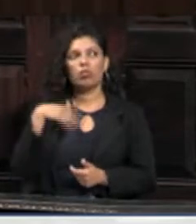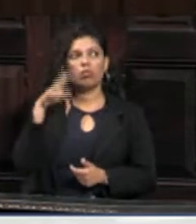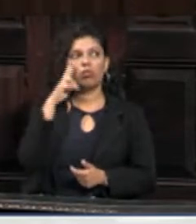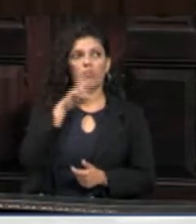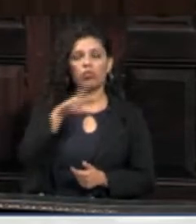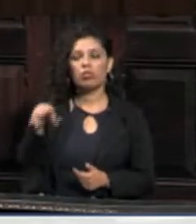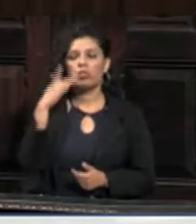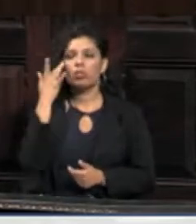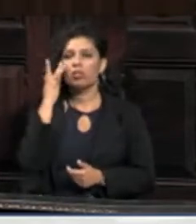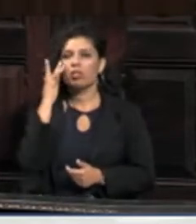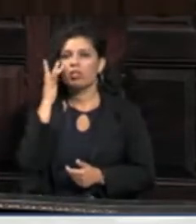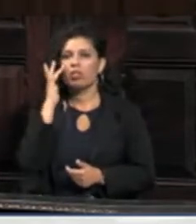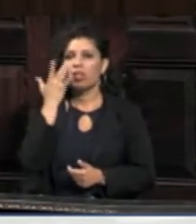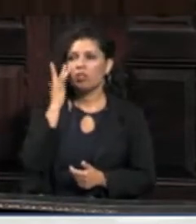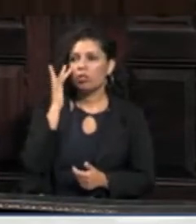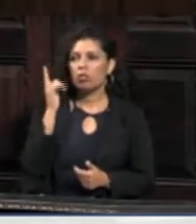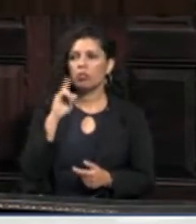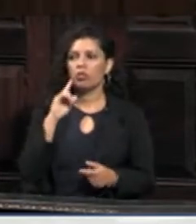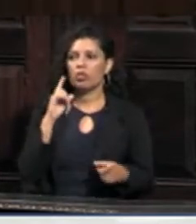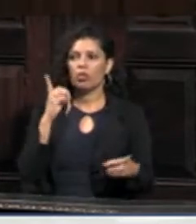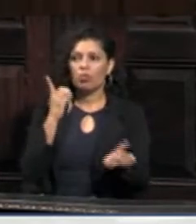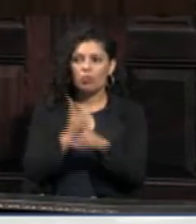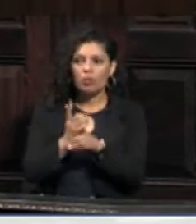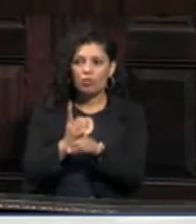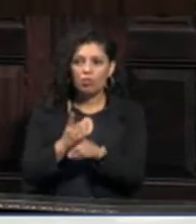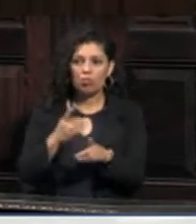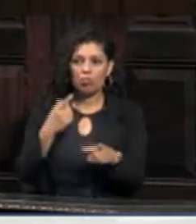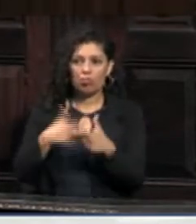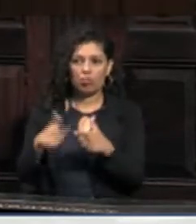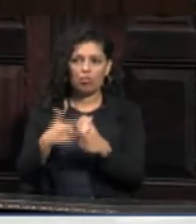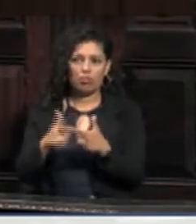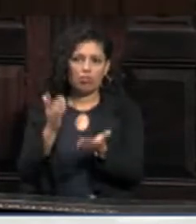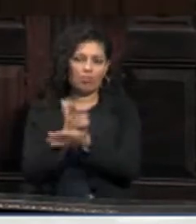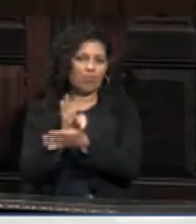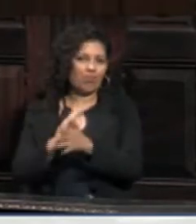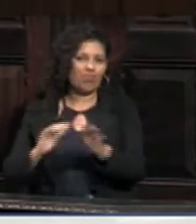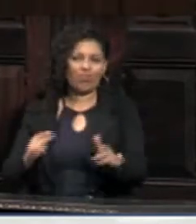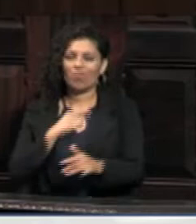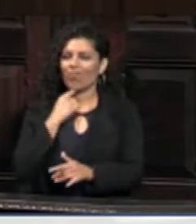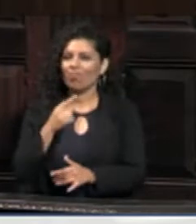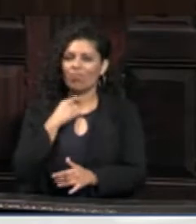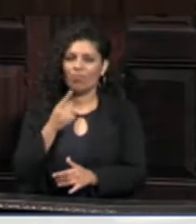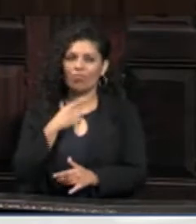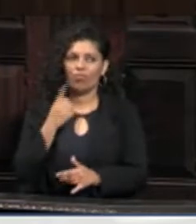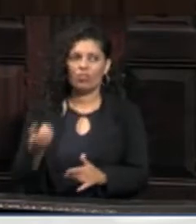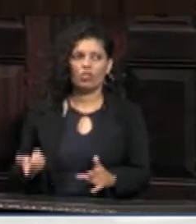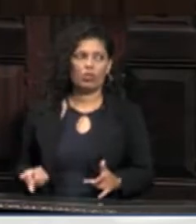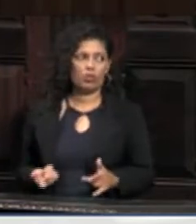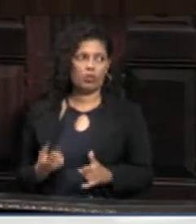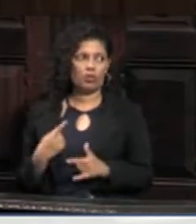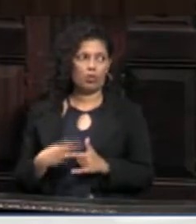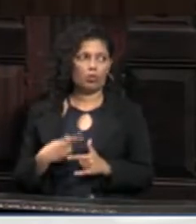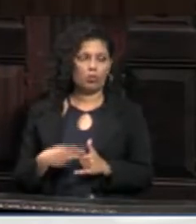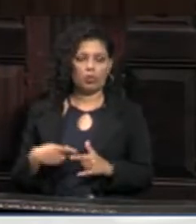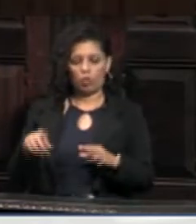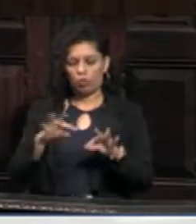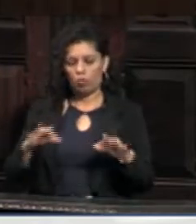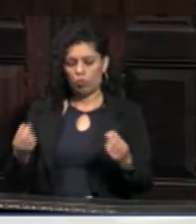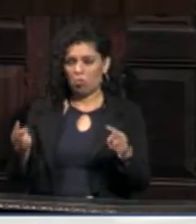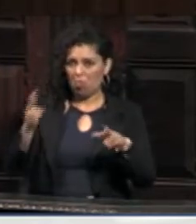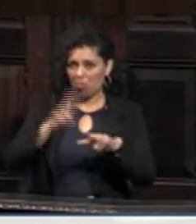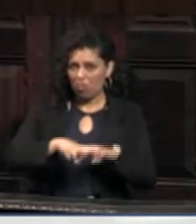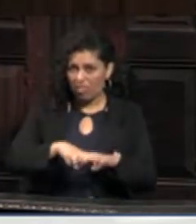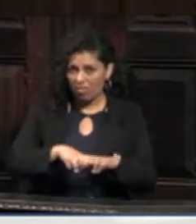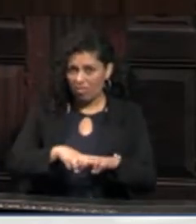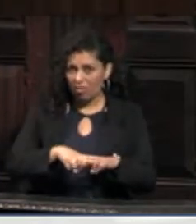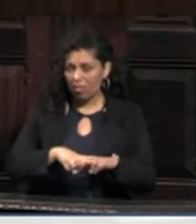meios suficientes para que a gente consiga, né, botar todos esses canalhas na cadeia,